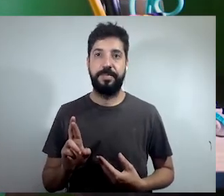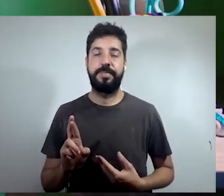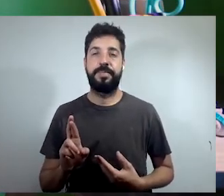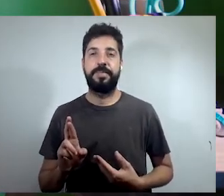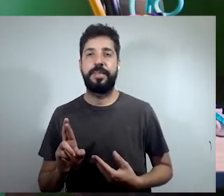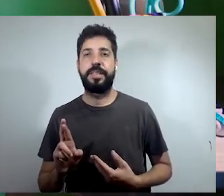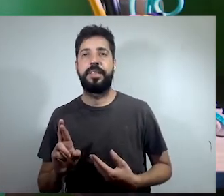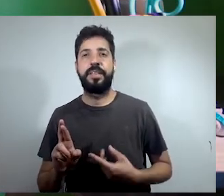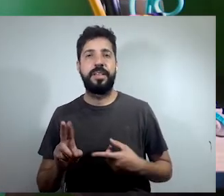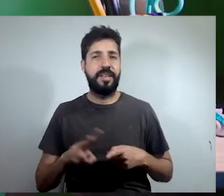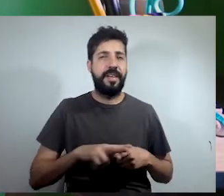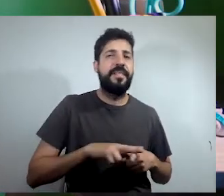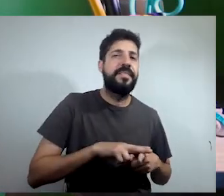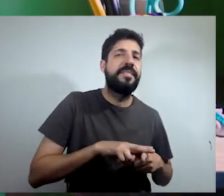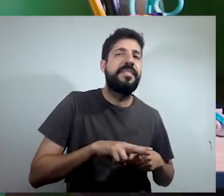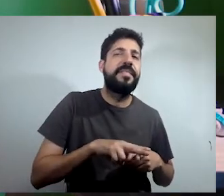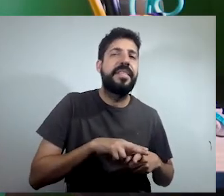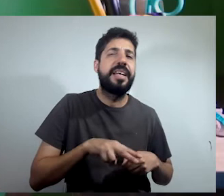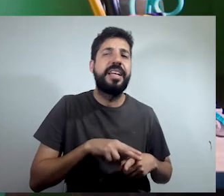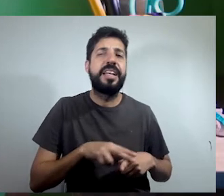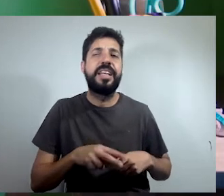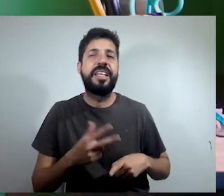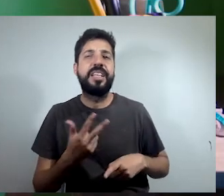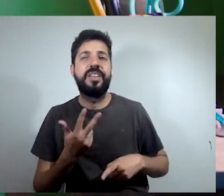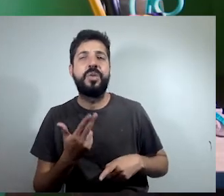laser. Verde como a